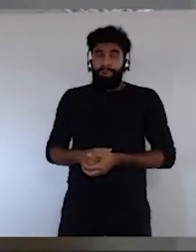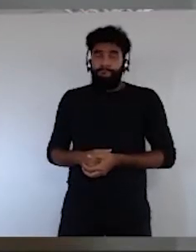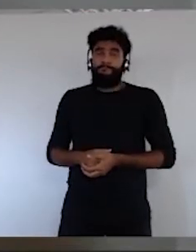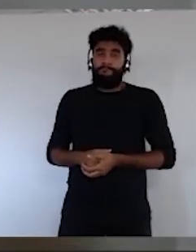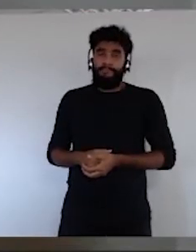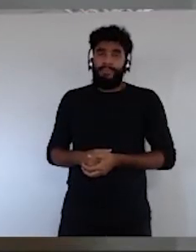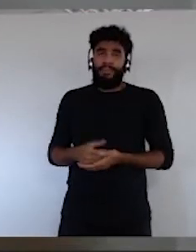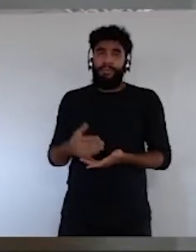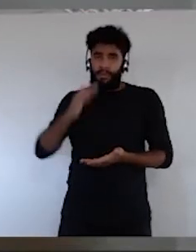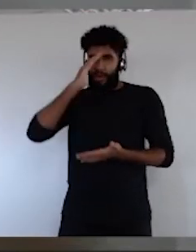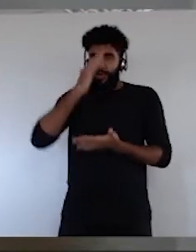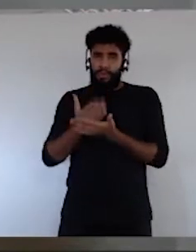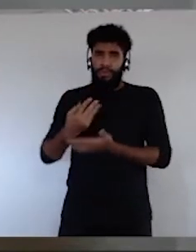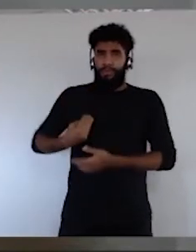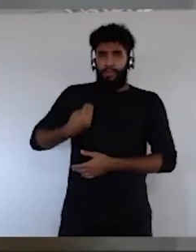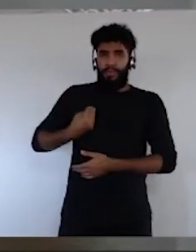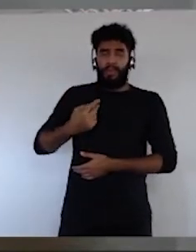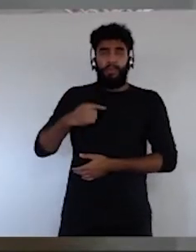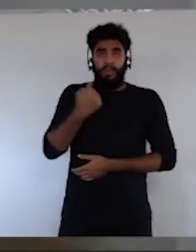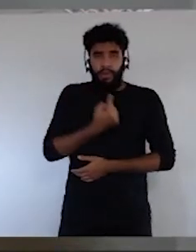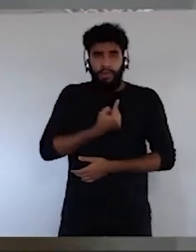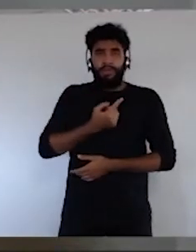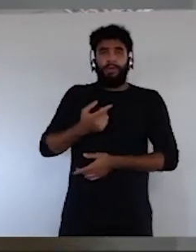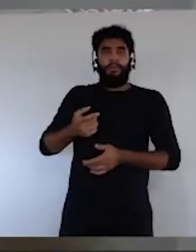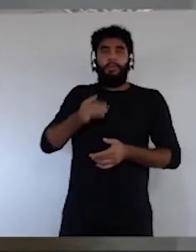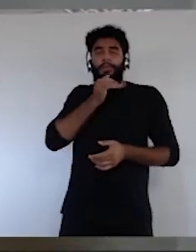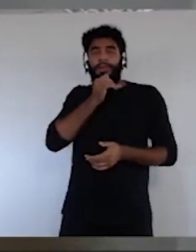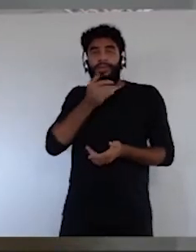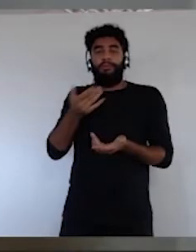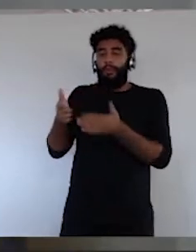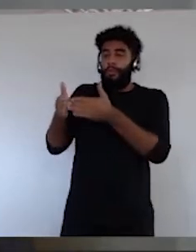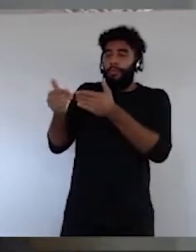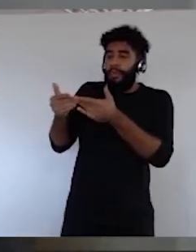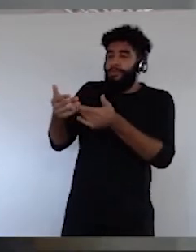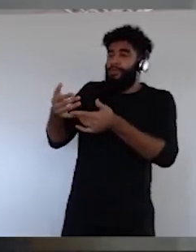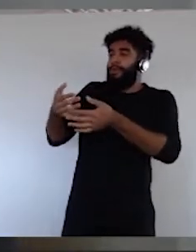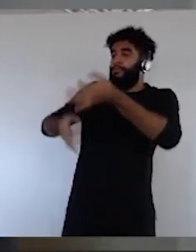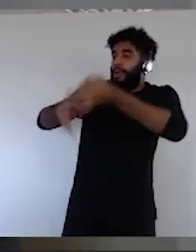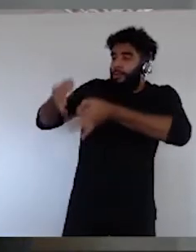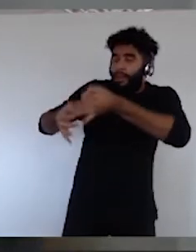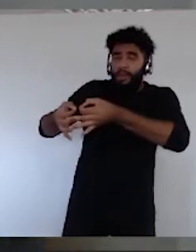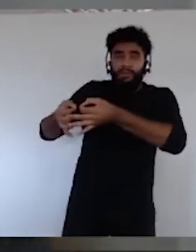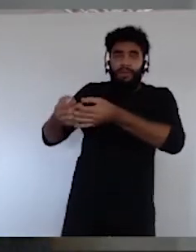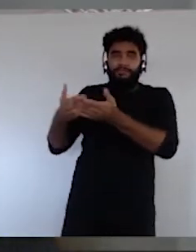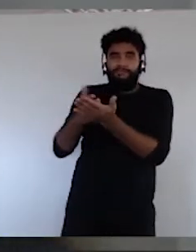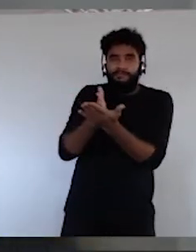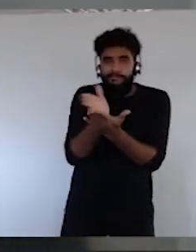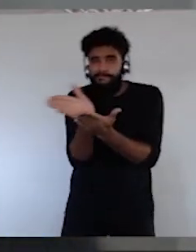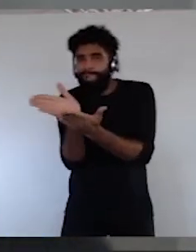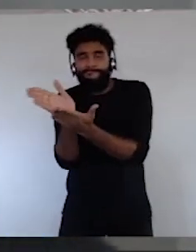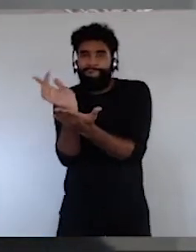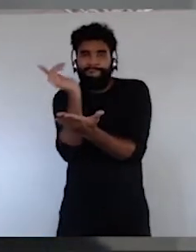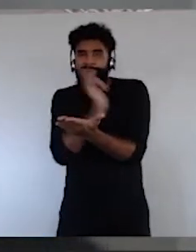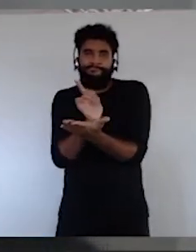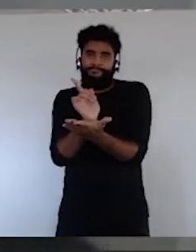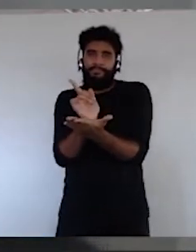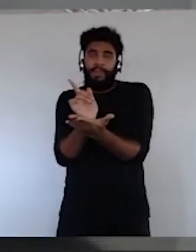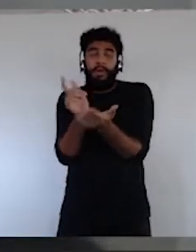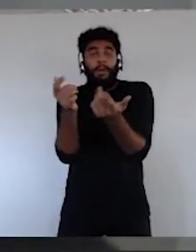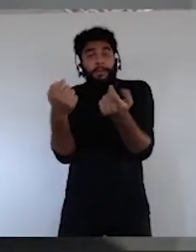acho que até é digno de aplauso a iniciativa do ministro Toffoli, exatamente no sentido de fazer essa correção de